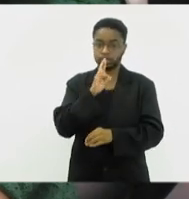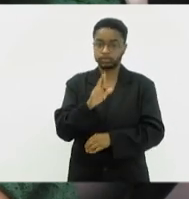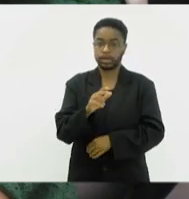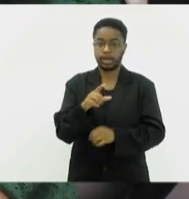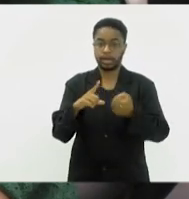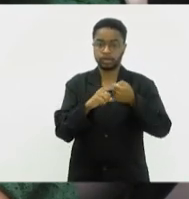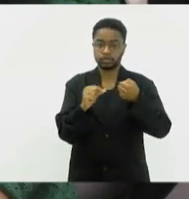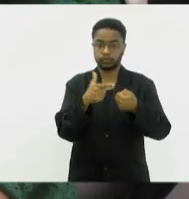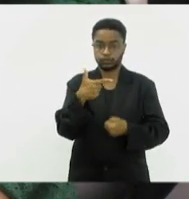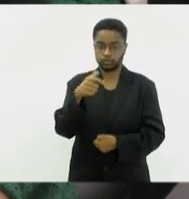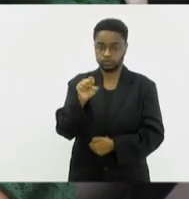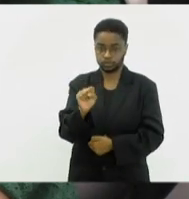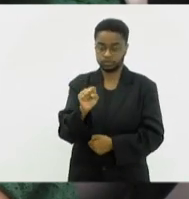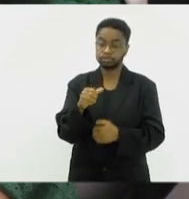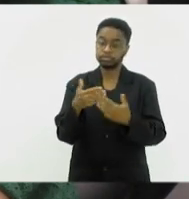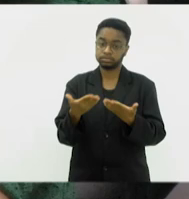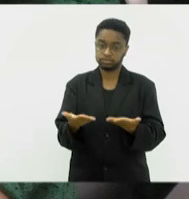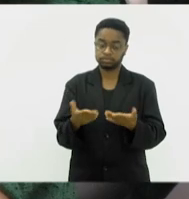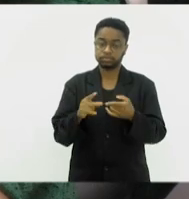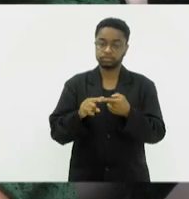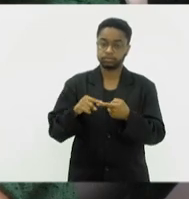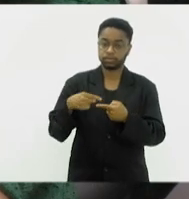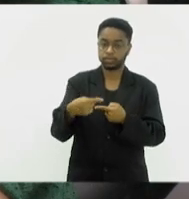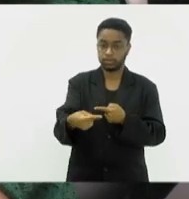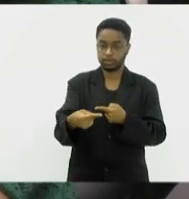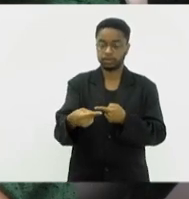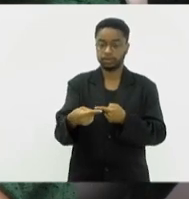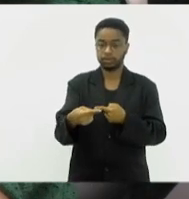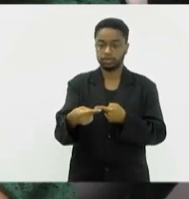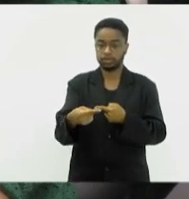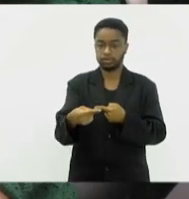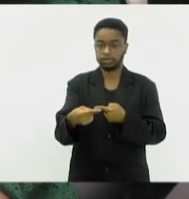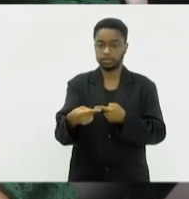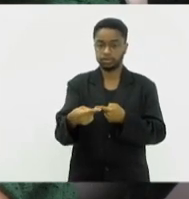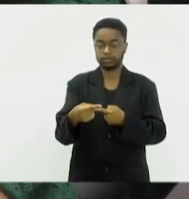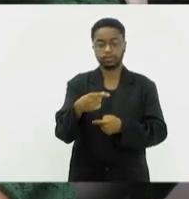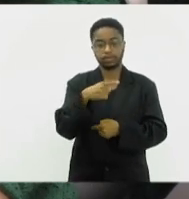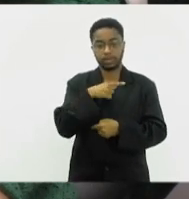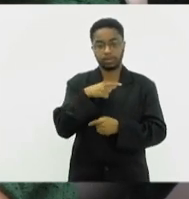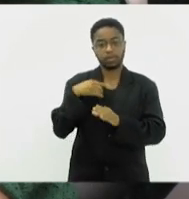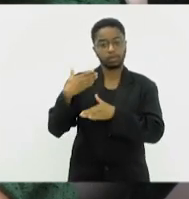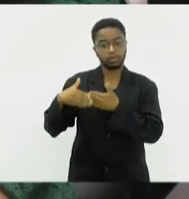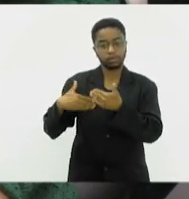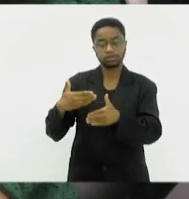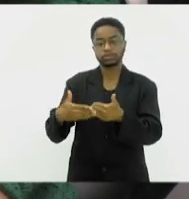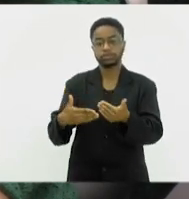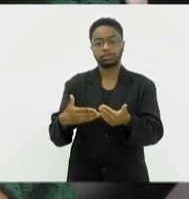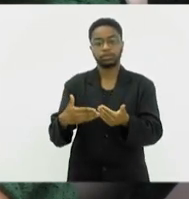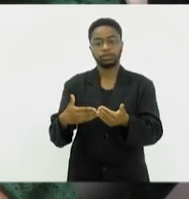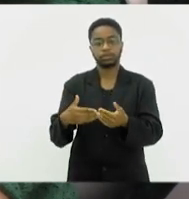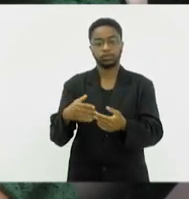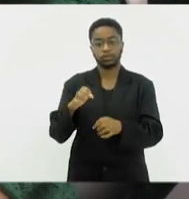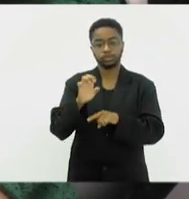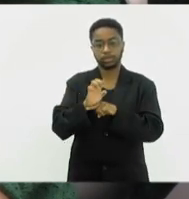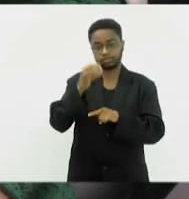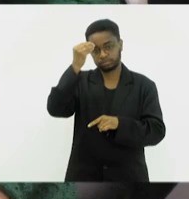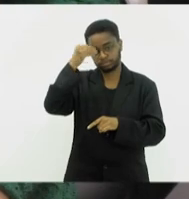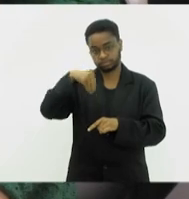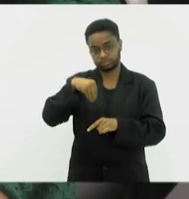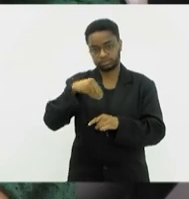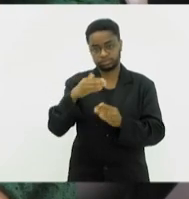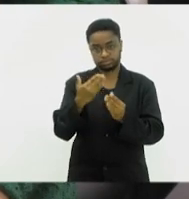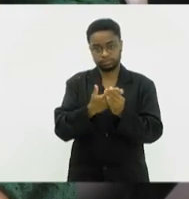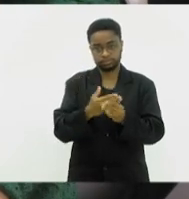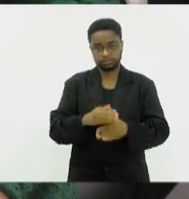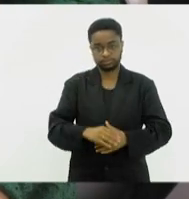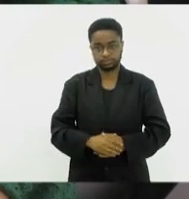28. Tá. Aí a partir daí teve todo o procedimento no qual o Estado desistiu da ação. Deputado, tinha